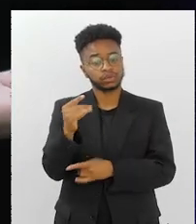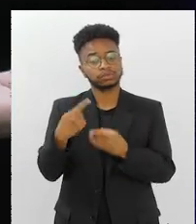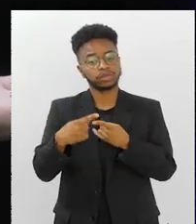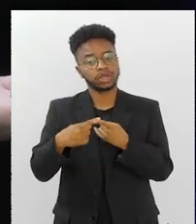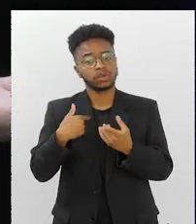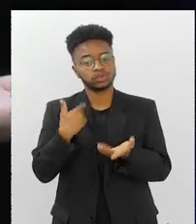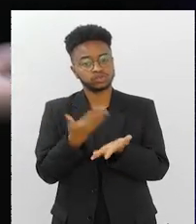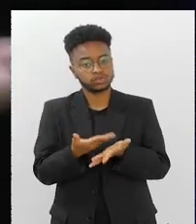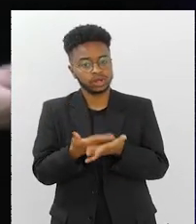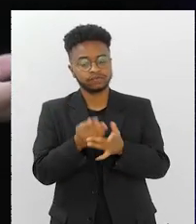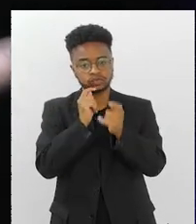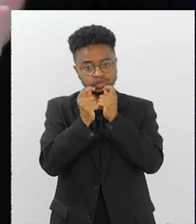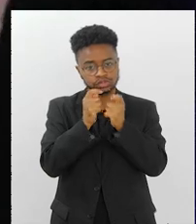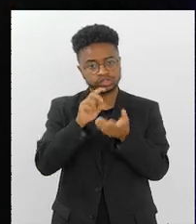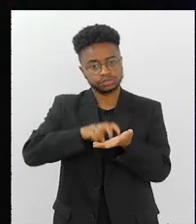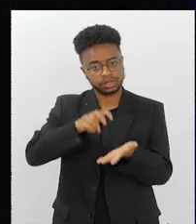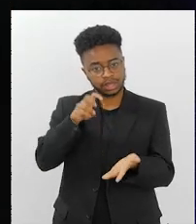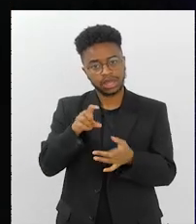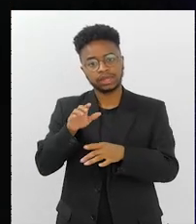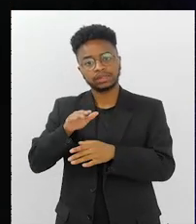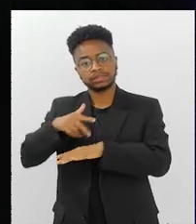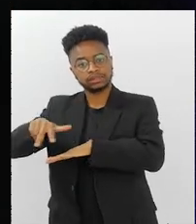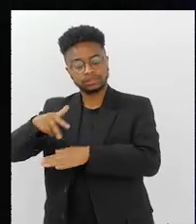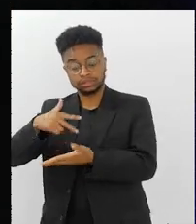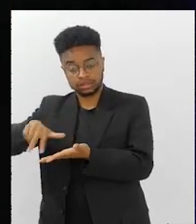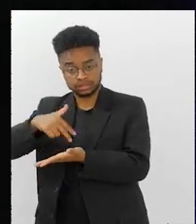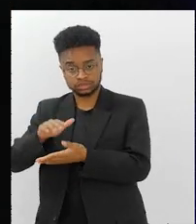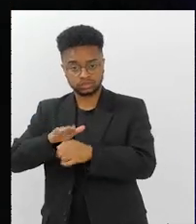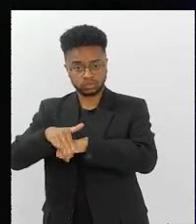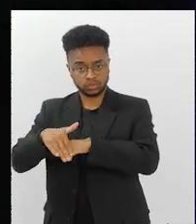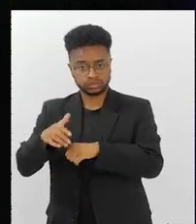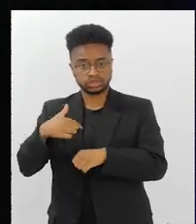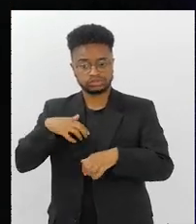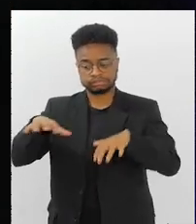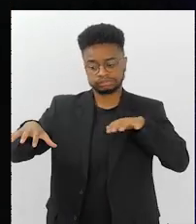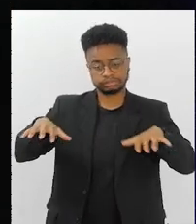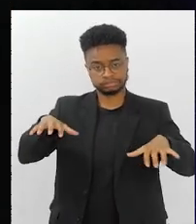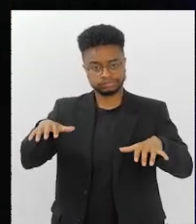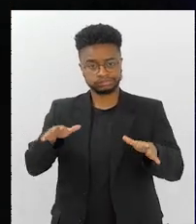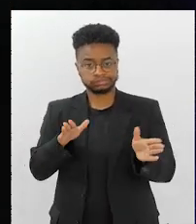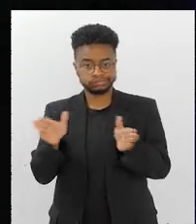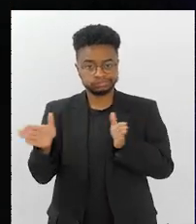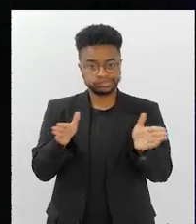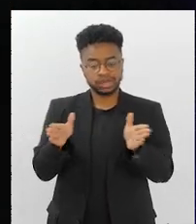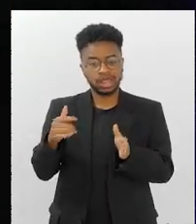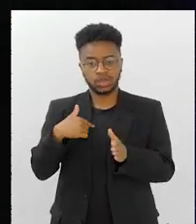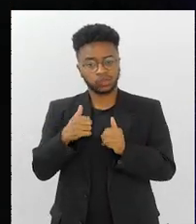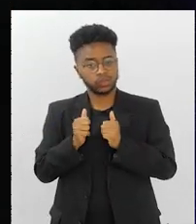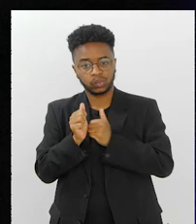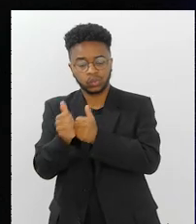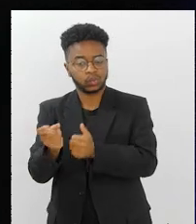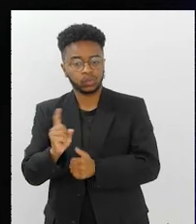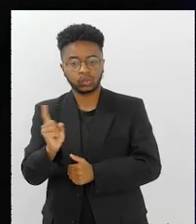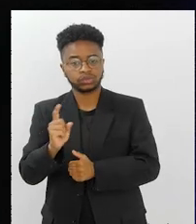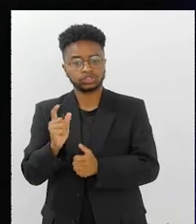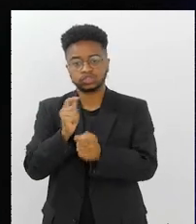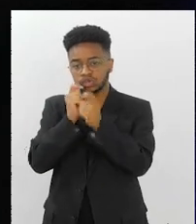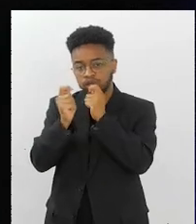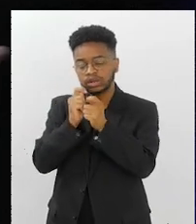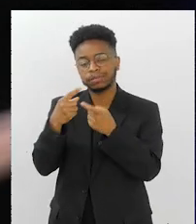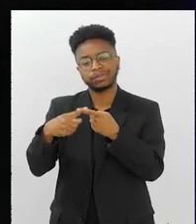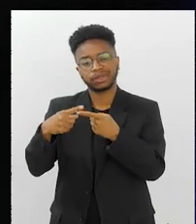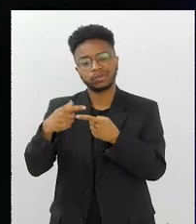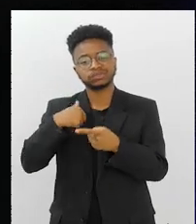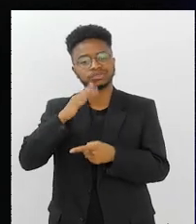fazia jornalismo de manhã e fazia a dança à noite se dividia Me dividia E aí não seguia o jornalismo porque eu já tava